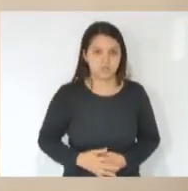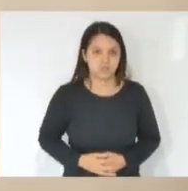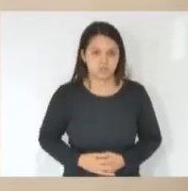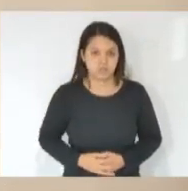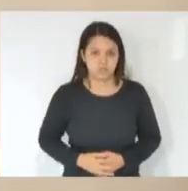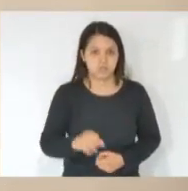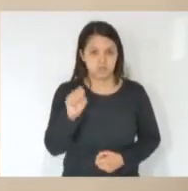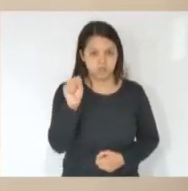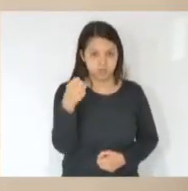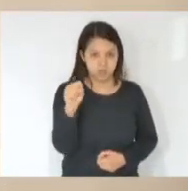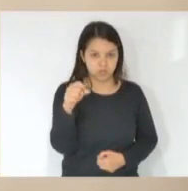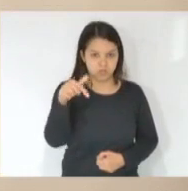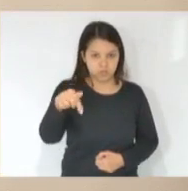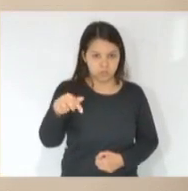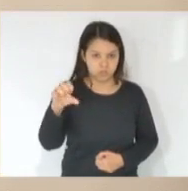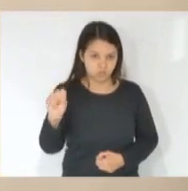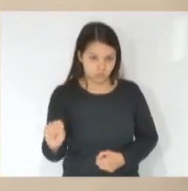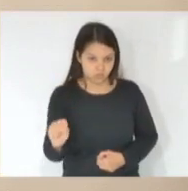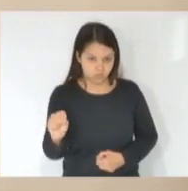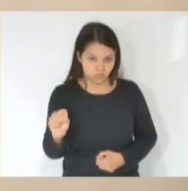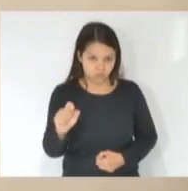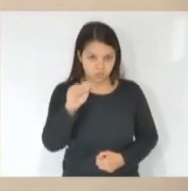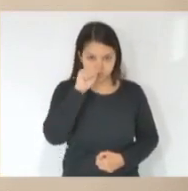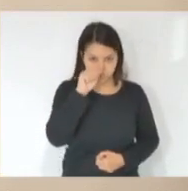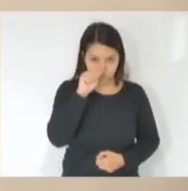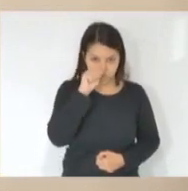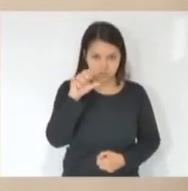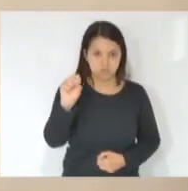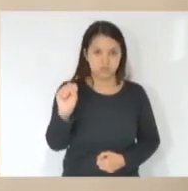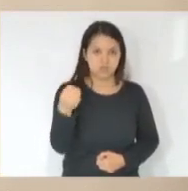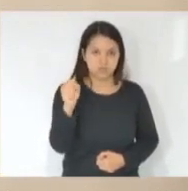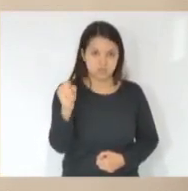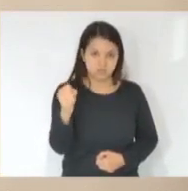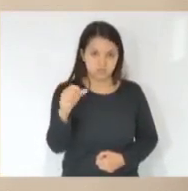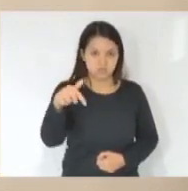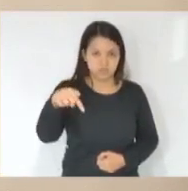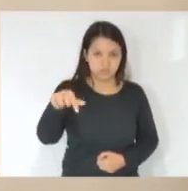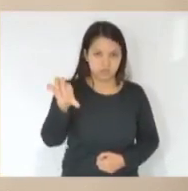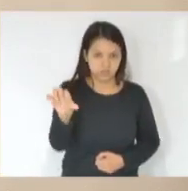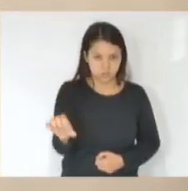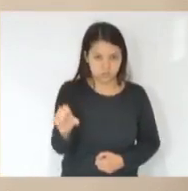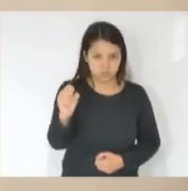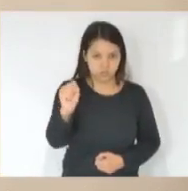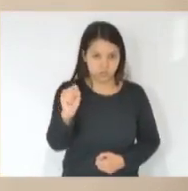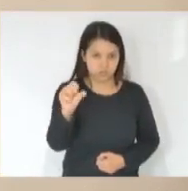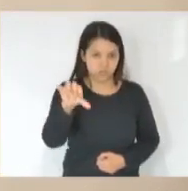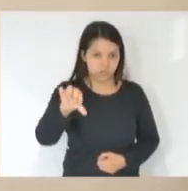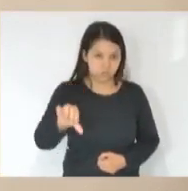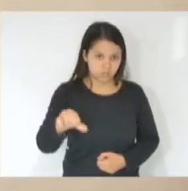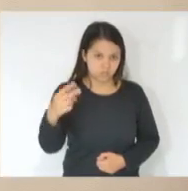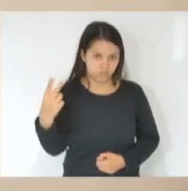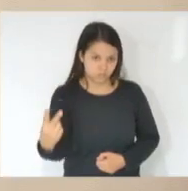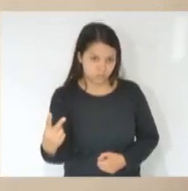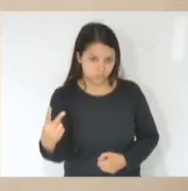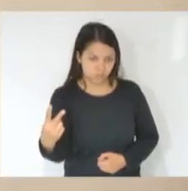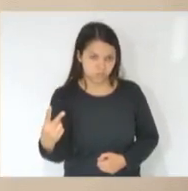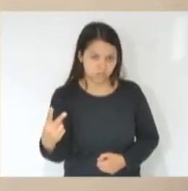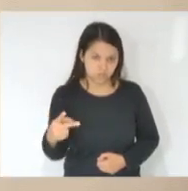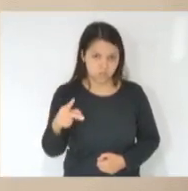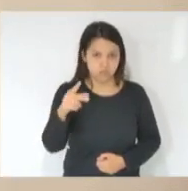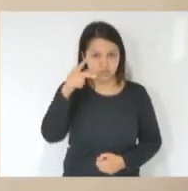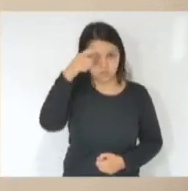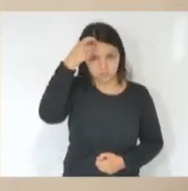Requerimento 878, deputado João Amin. Requerimento 879 e 892, deputado Maurício